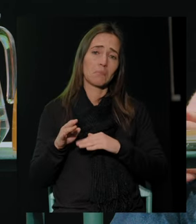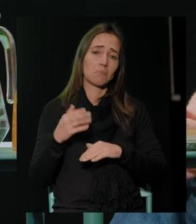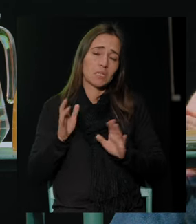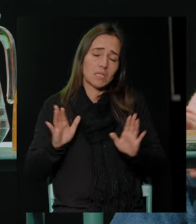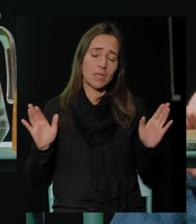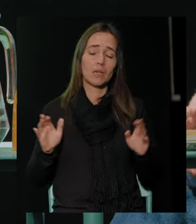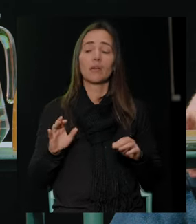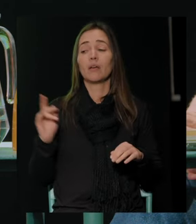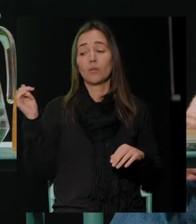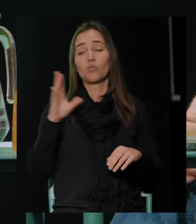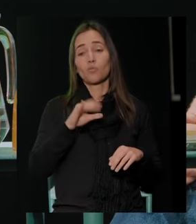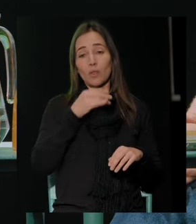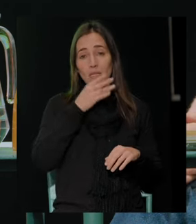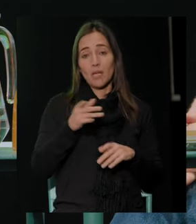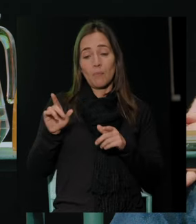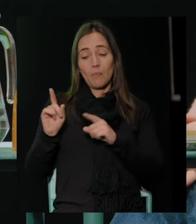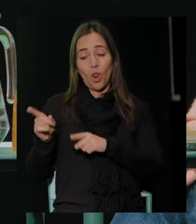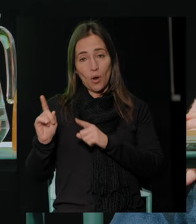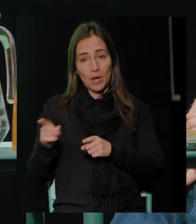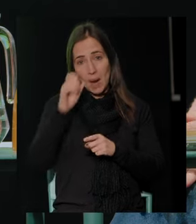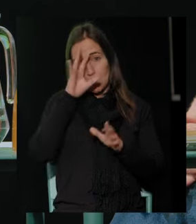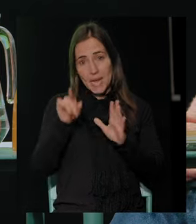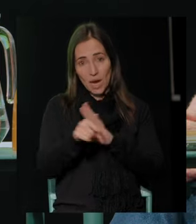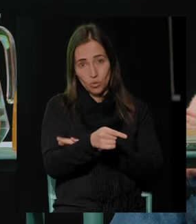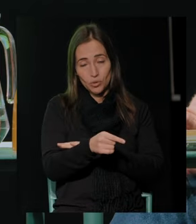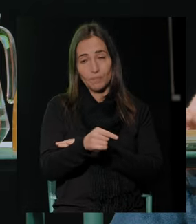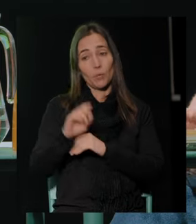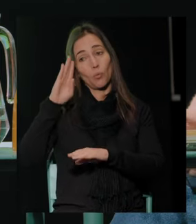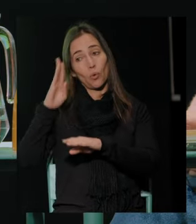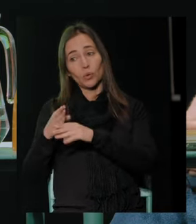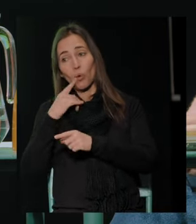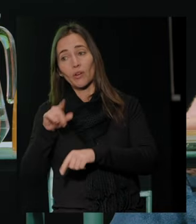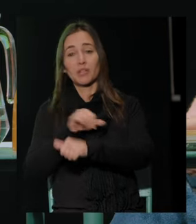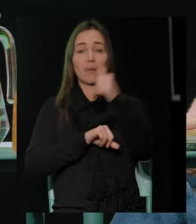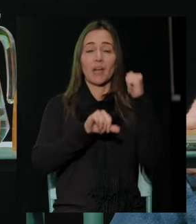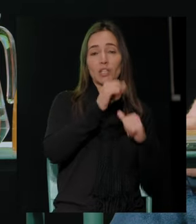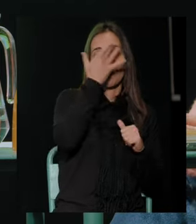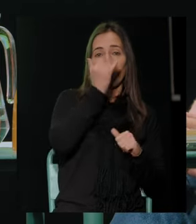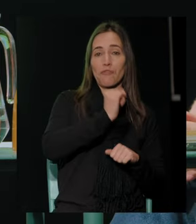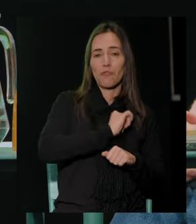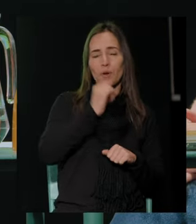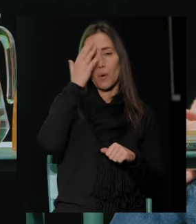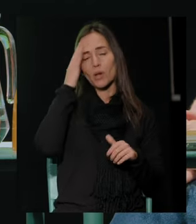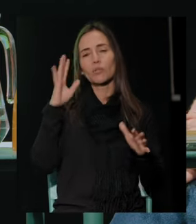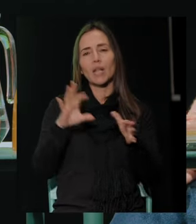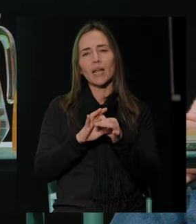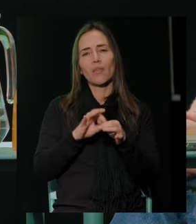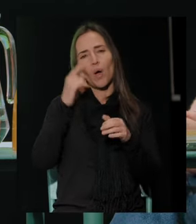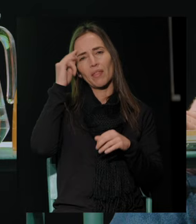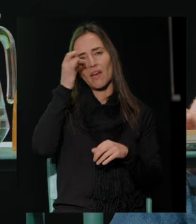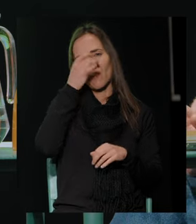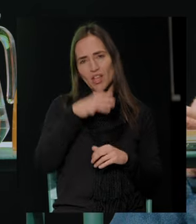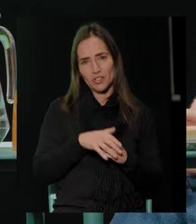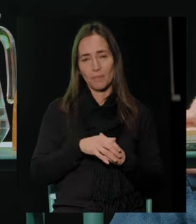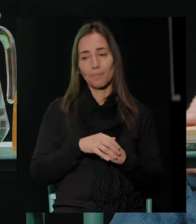relação à Polónia e aos mineiros, e terminando, voltando ao meu ponto de partida, eu acho que está muito ligado à ideia de fragilidade. Ou